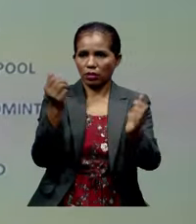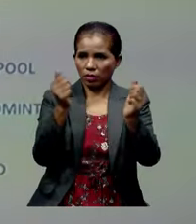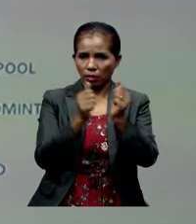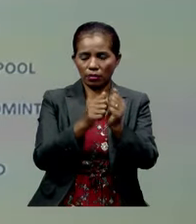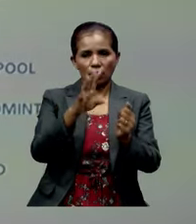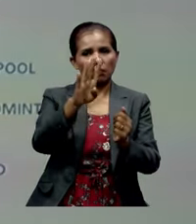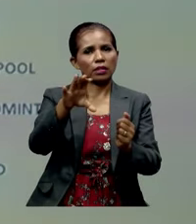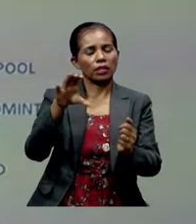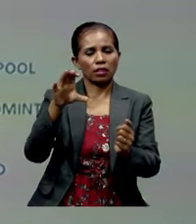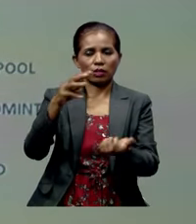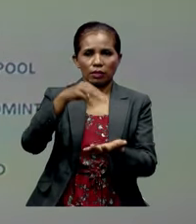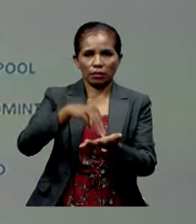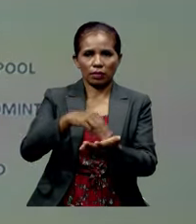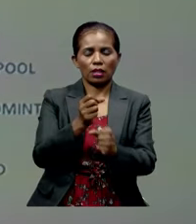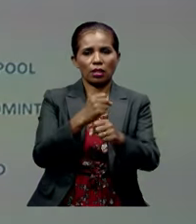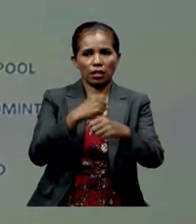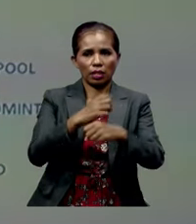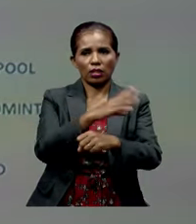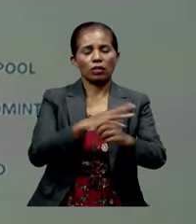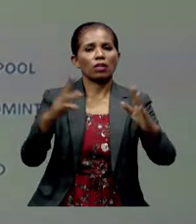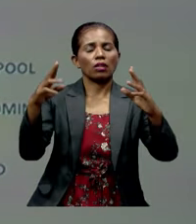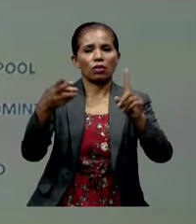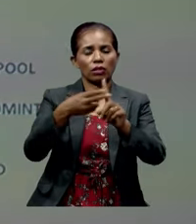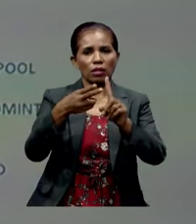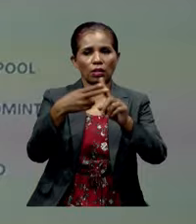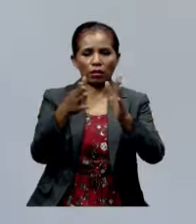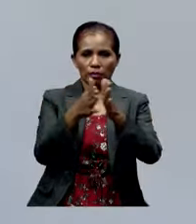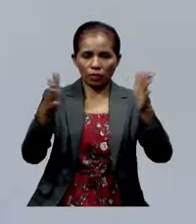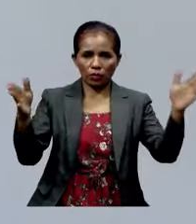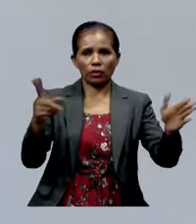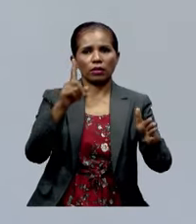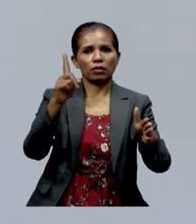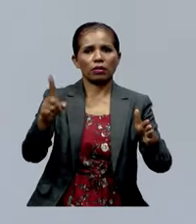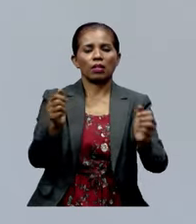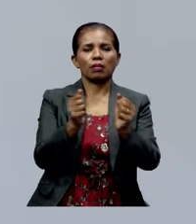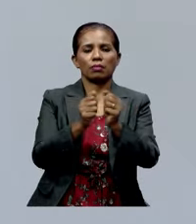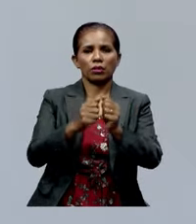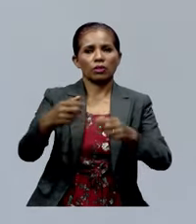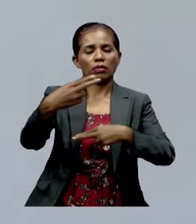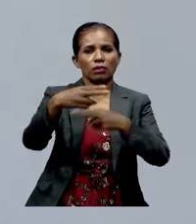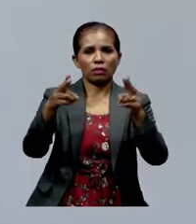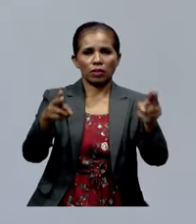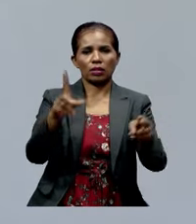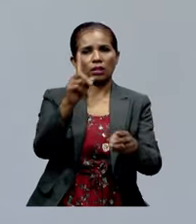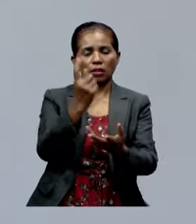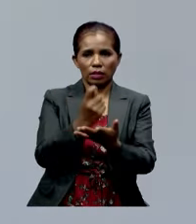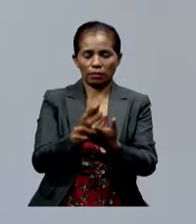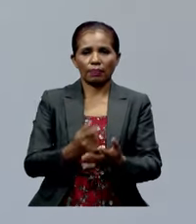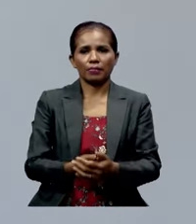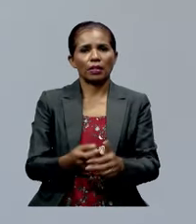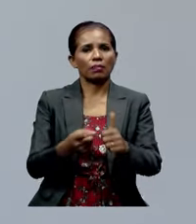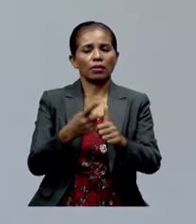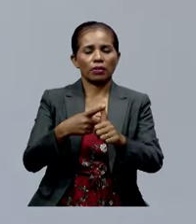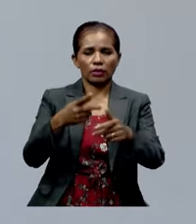hat ho di konstrui apartamento ida no hotel bot ida ho kapasidade kwarto rihunida. Iha fase da hulu kona ba